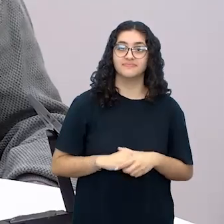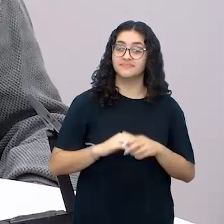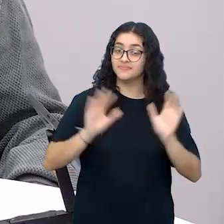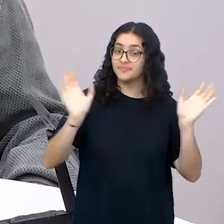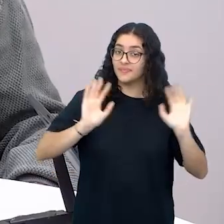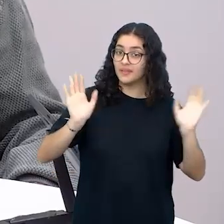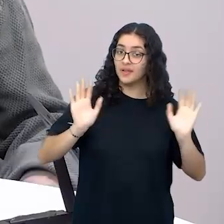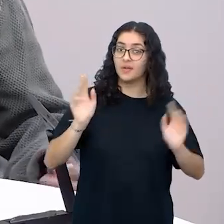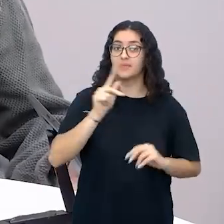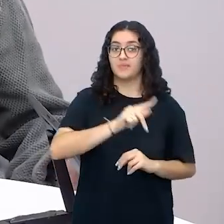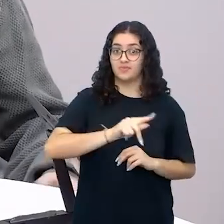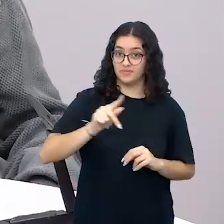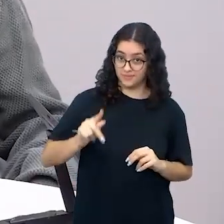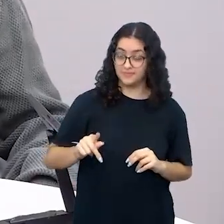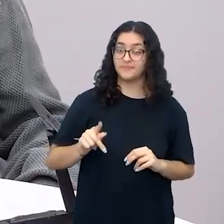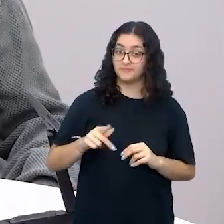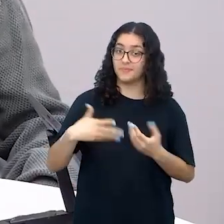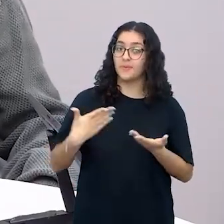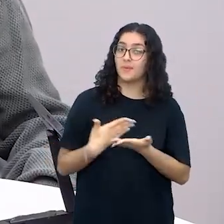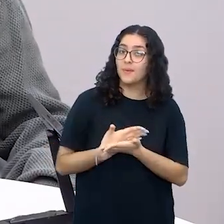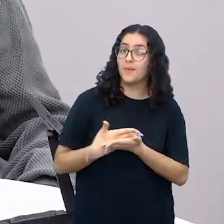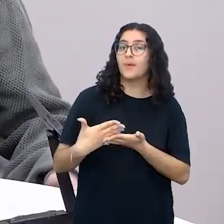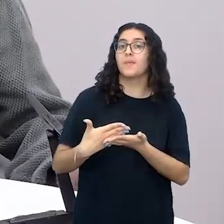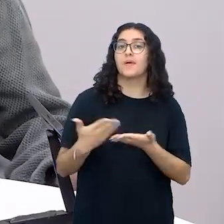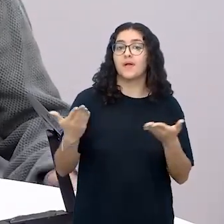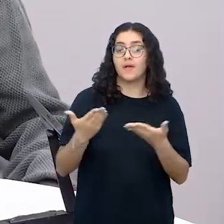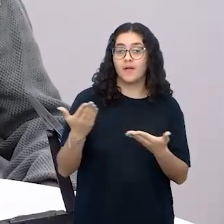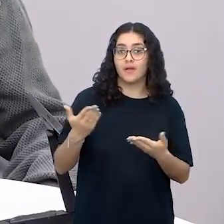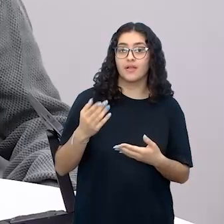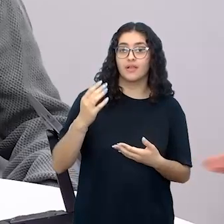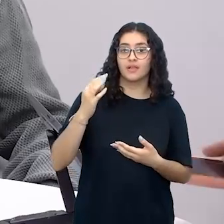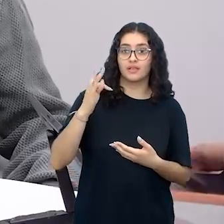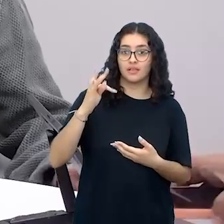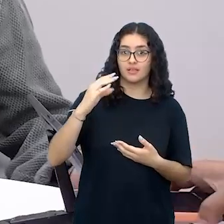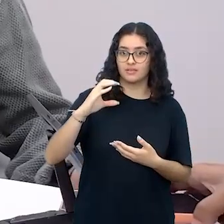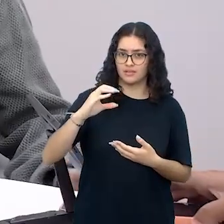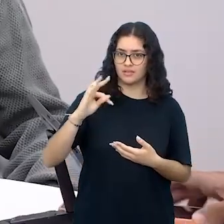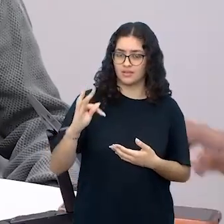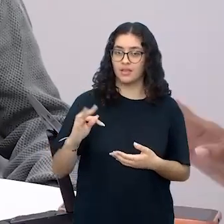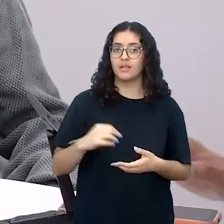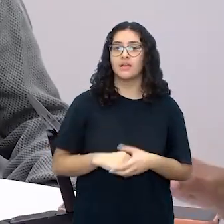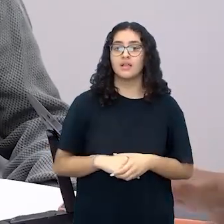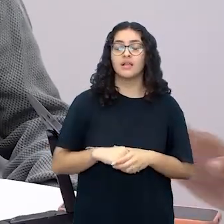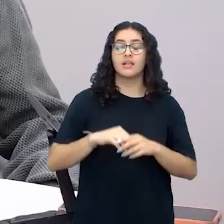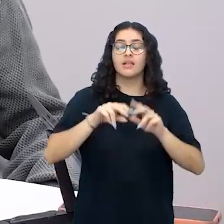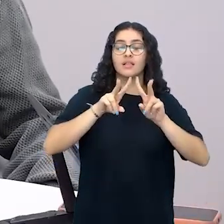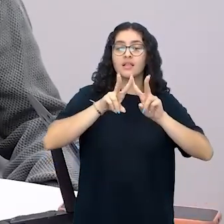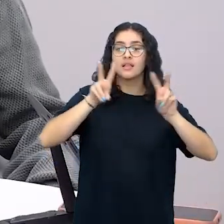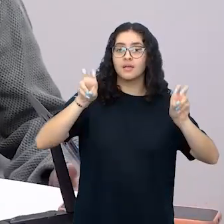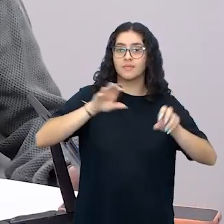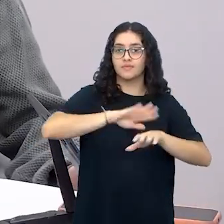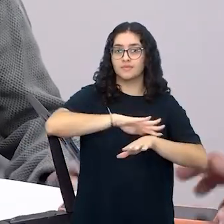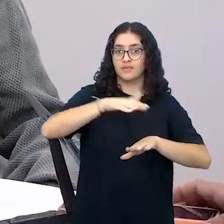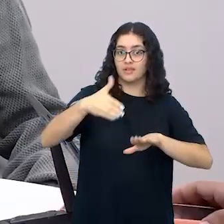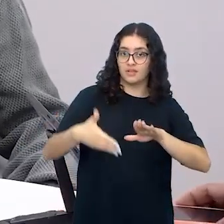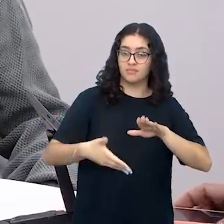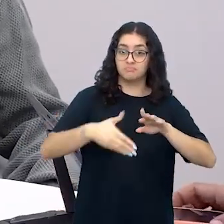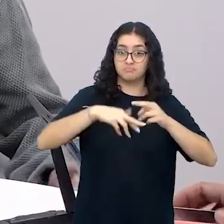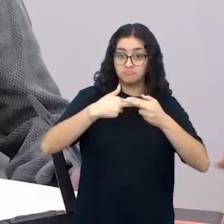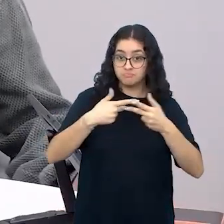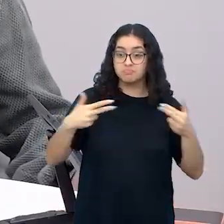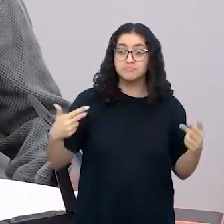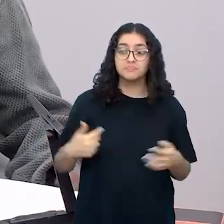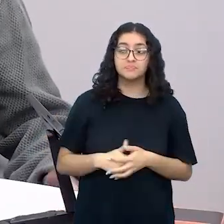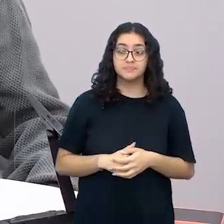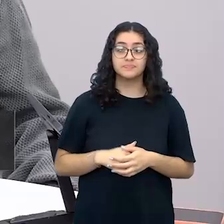Olá, professores e professoras, estamos iniciando mais um TCT dos temas contemporâneos transversais aqui.